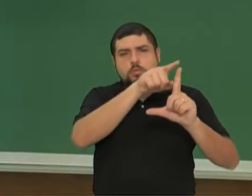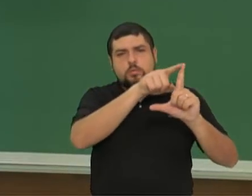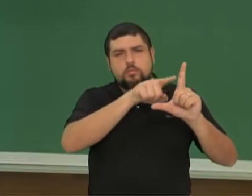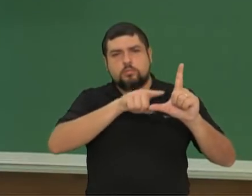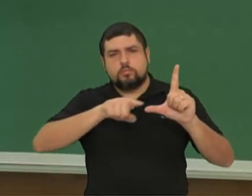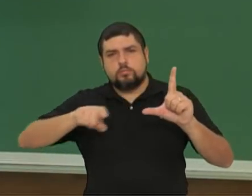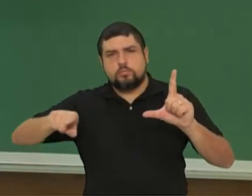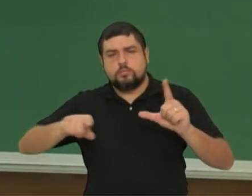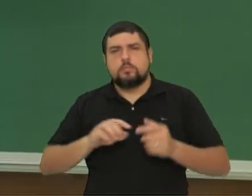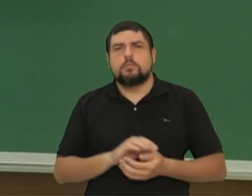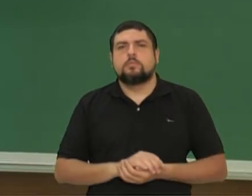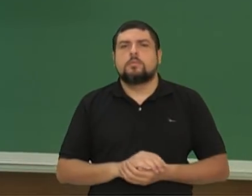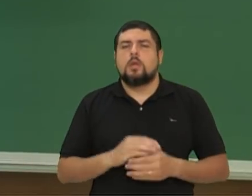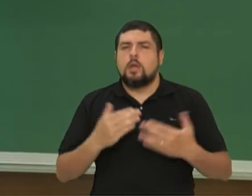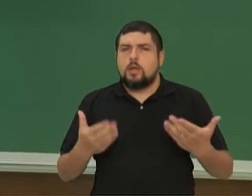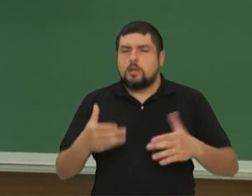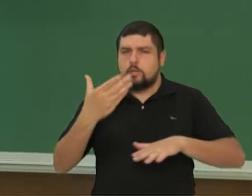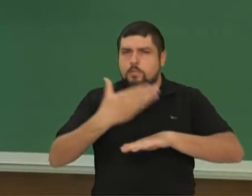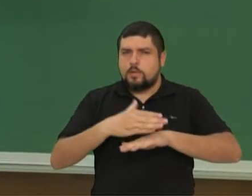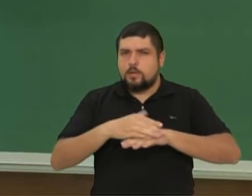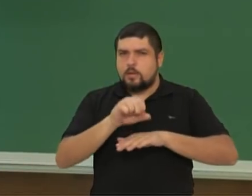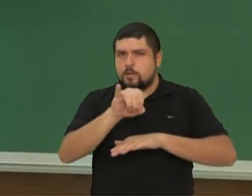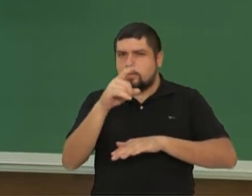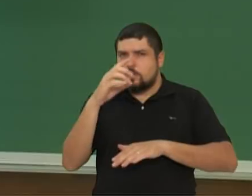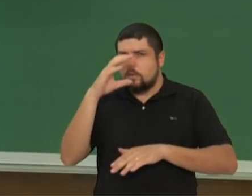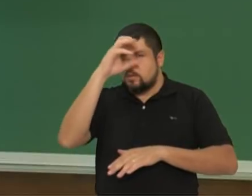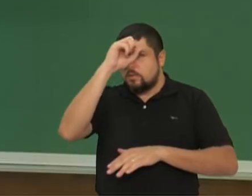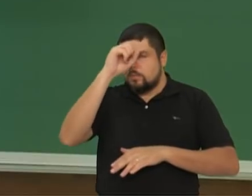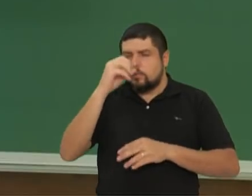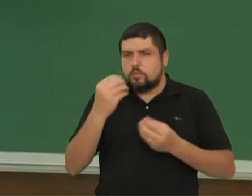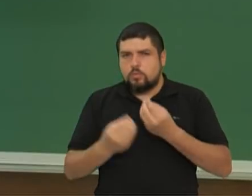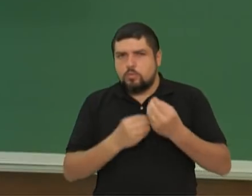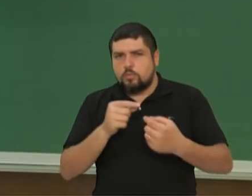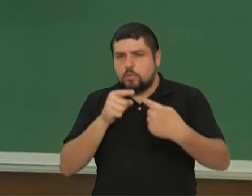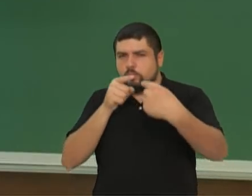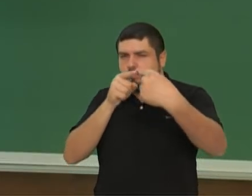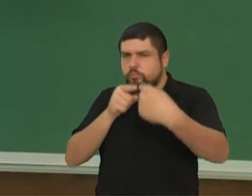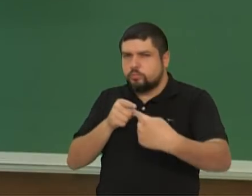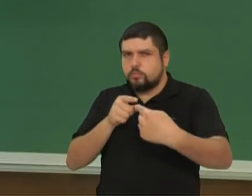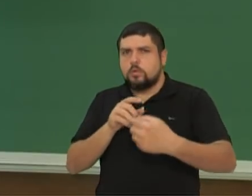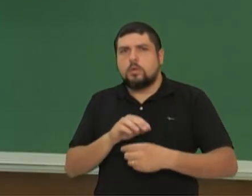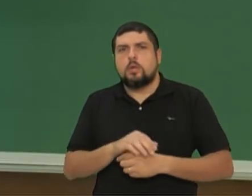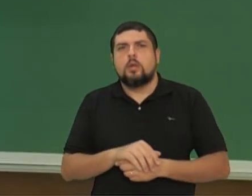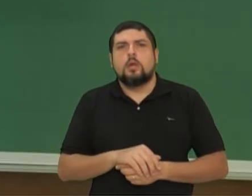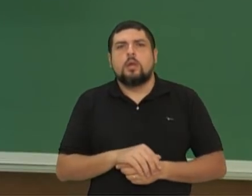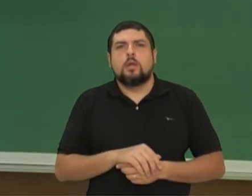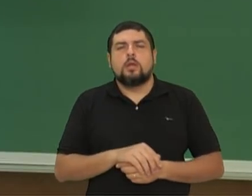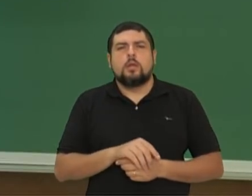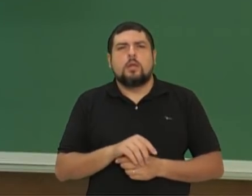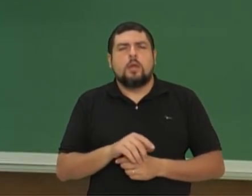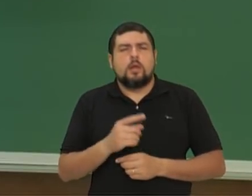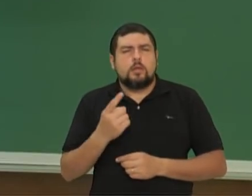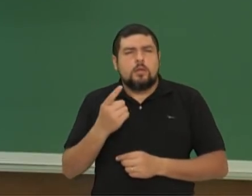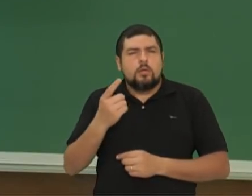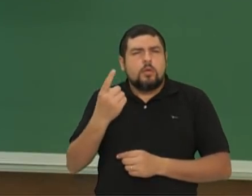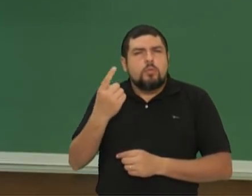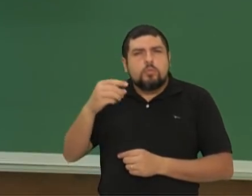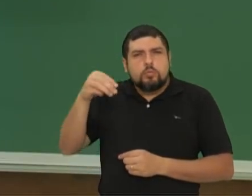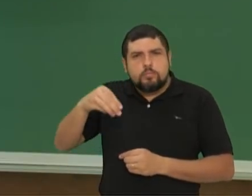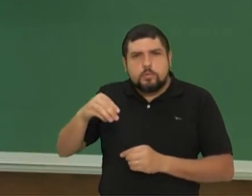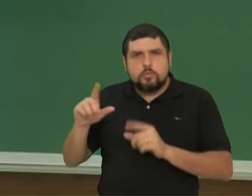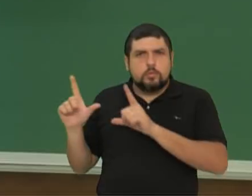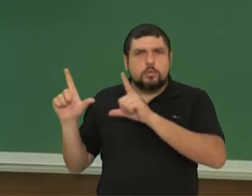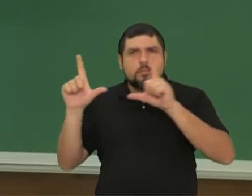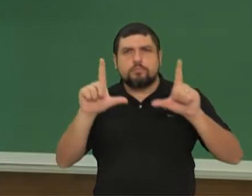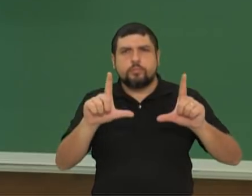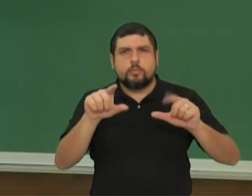E para isso, para testar se você aprendeu, vem um quiz agora. Em segundos, vamos ficar um minutinho na tela aí, para